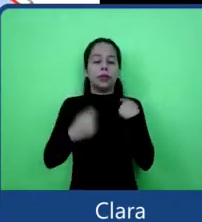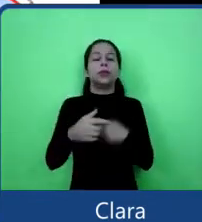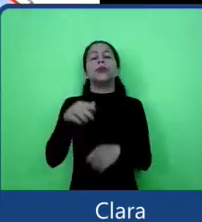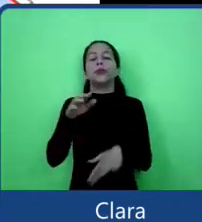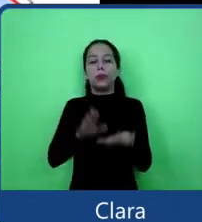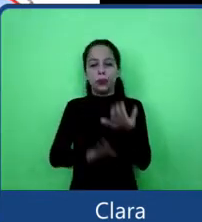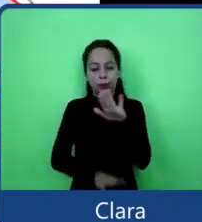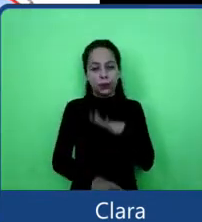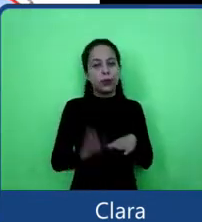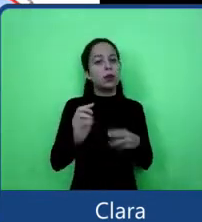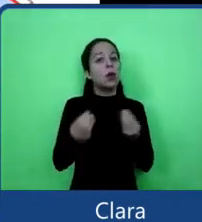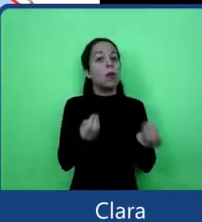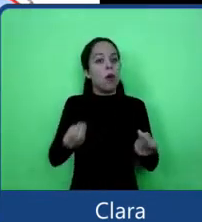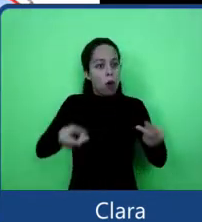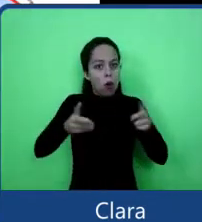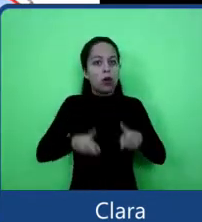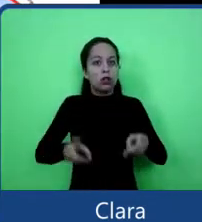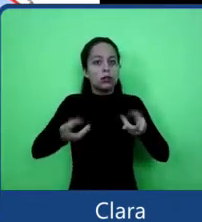né,